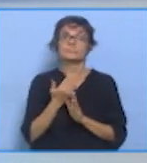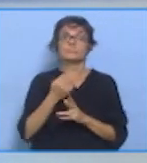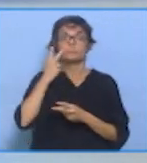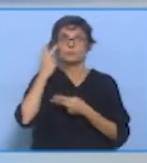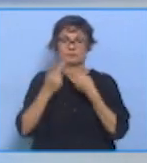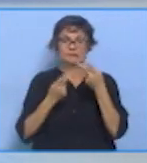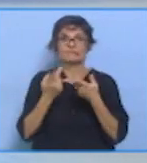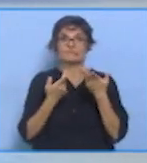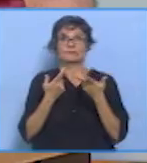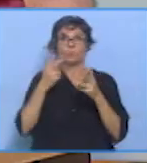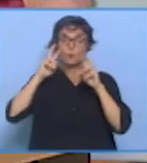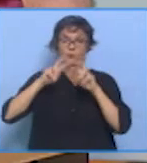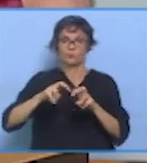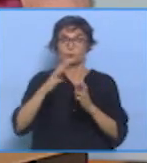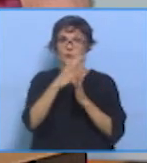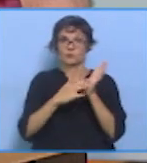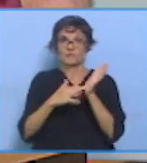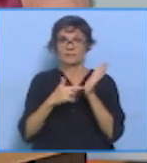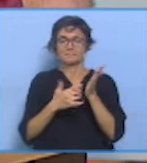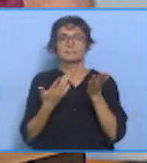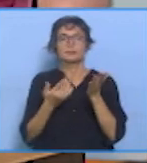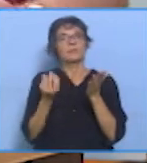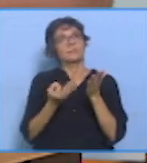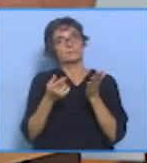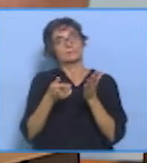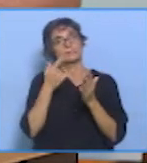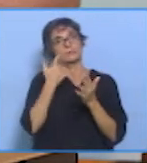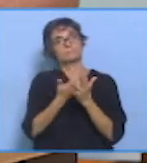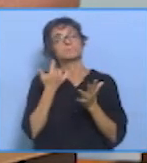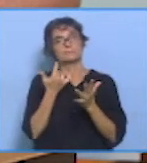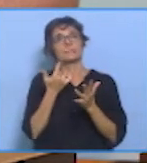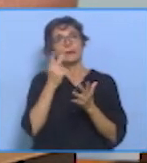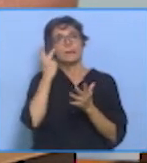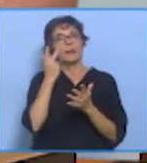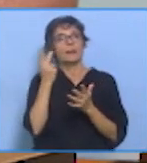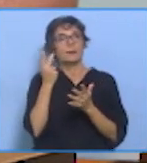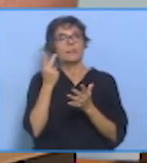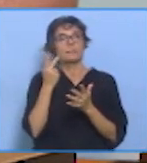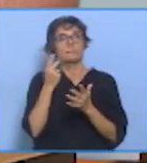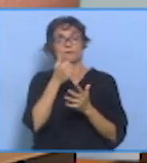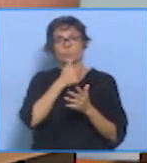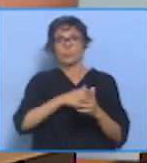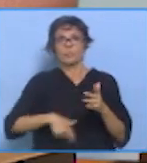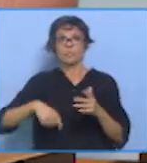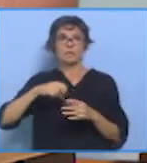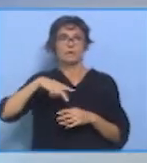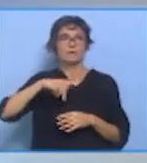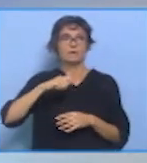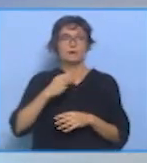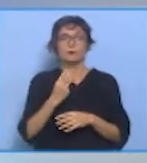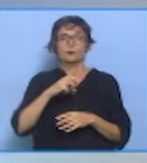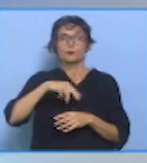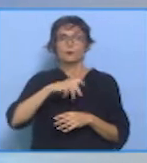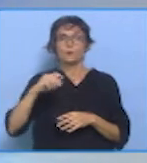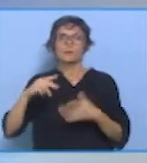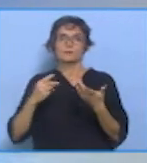aqui neste programa, onde quisermos destacar a vida, de facto, do Cardeal Newman, que vai ser canonizado pelo Papa Francisco neste domingo. Muito obrigado,